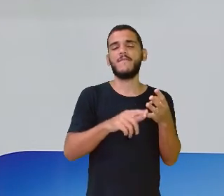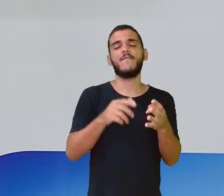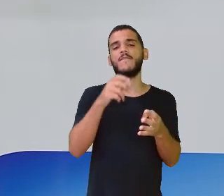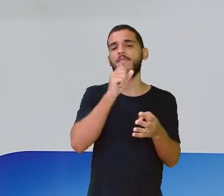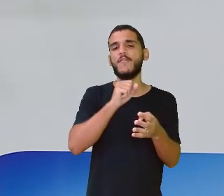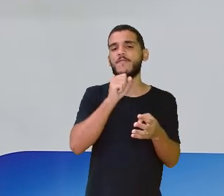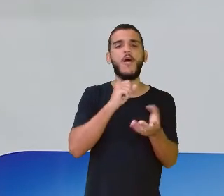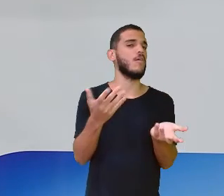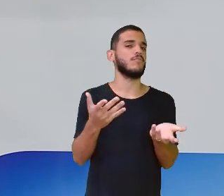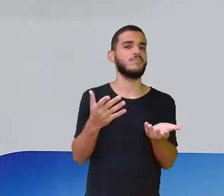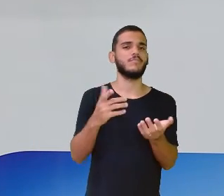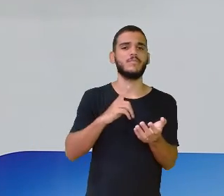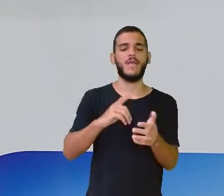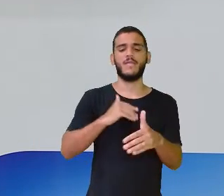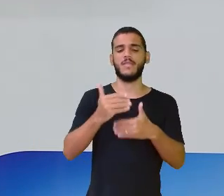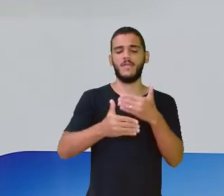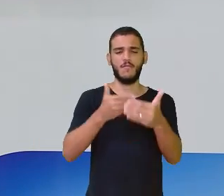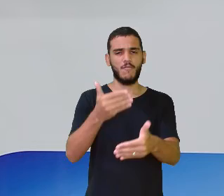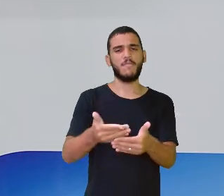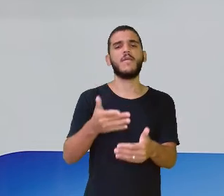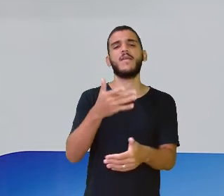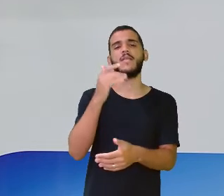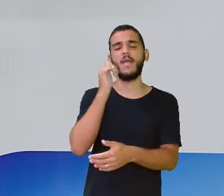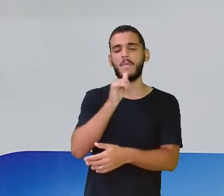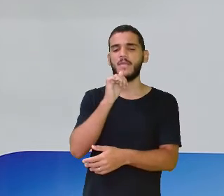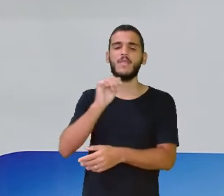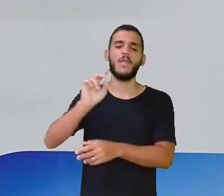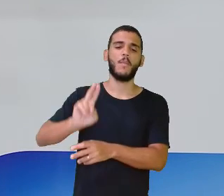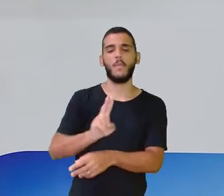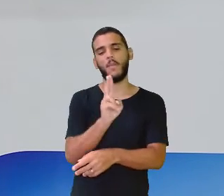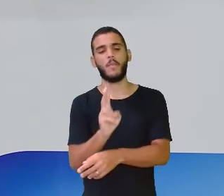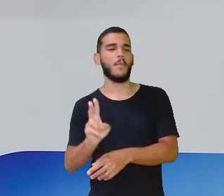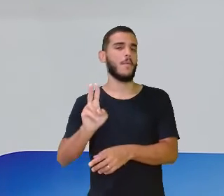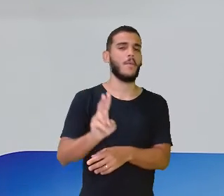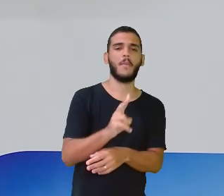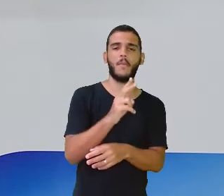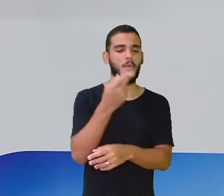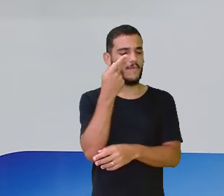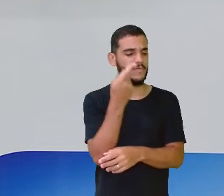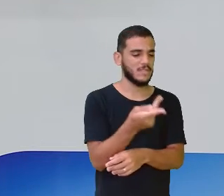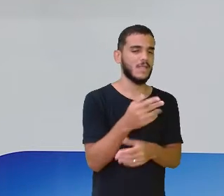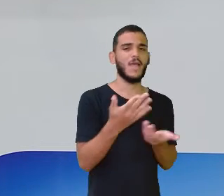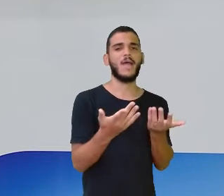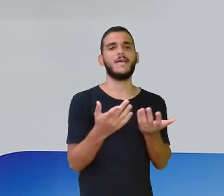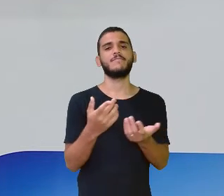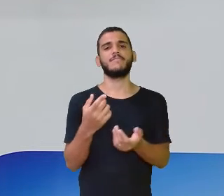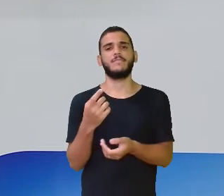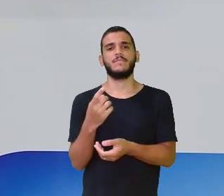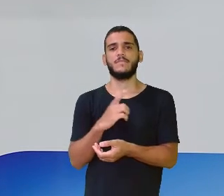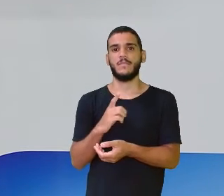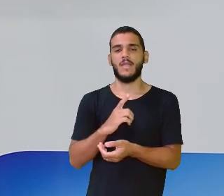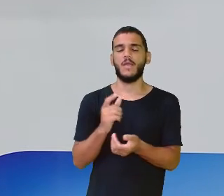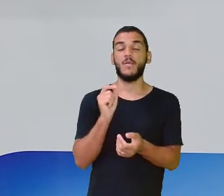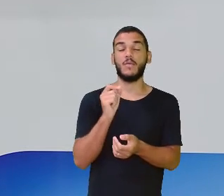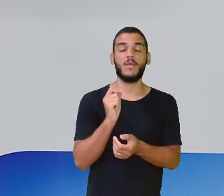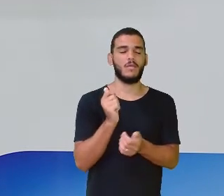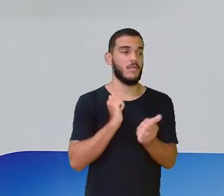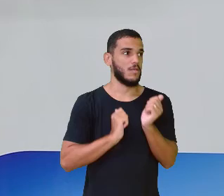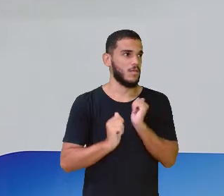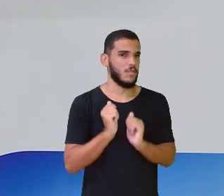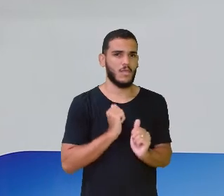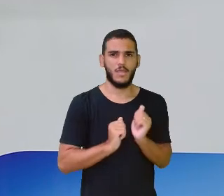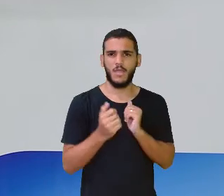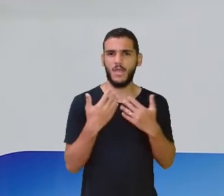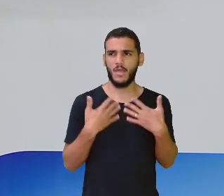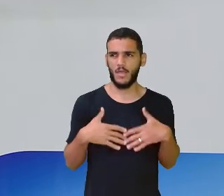teve ali o desenvolvimento, o Chapeuzinho indo visitá-la, colhendo flores, e começa aquela tensão de leve, né? Que olho grande, que... Ela não